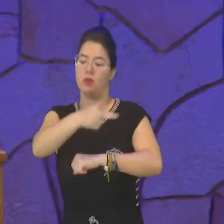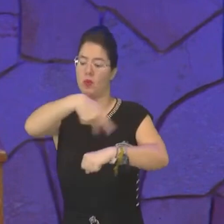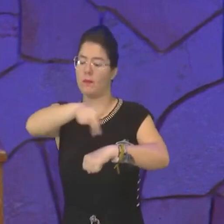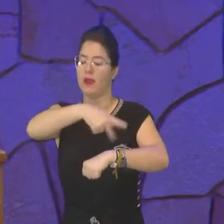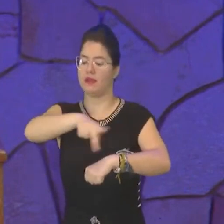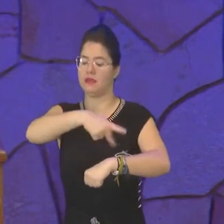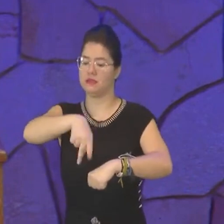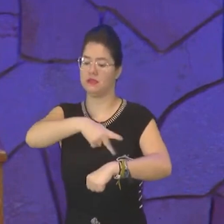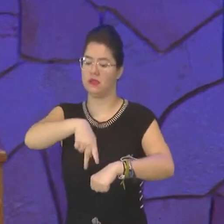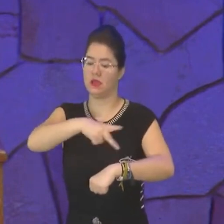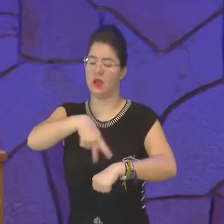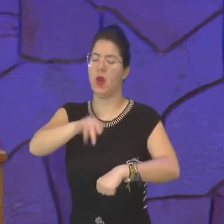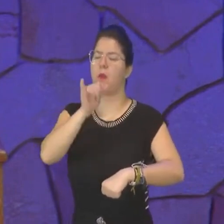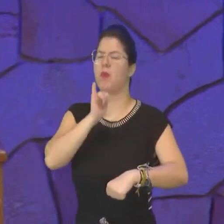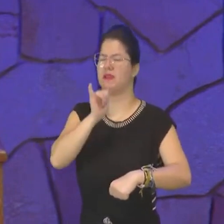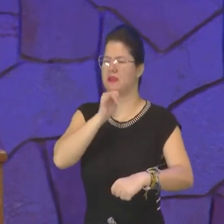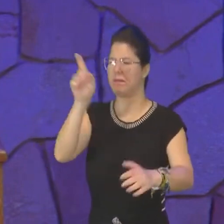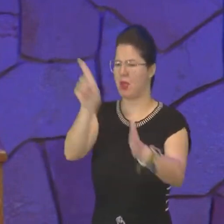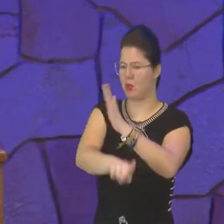Aquilo que você faz é legal?